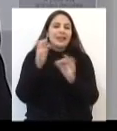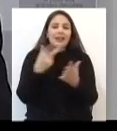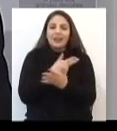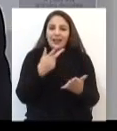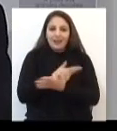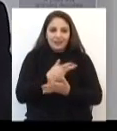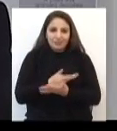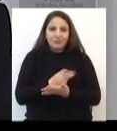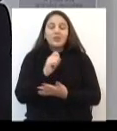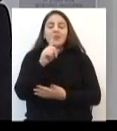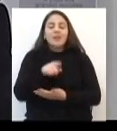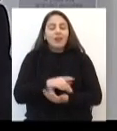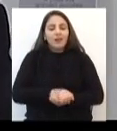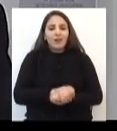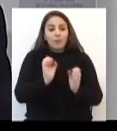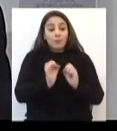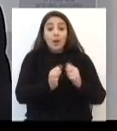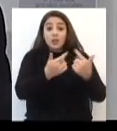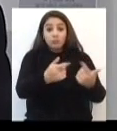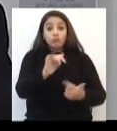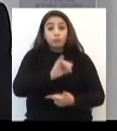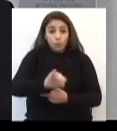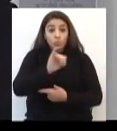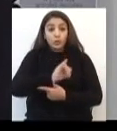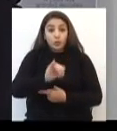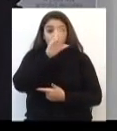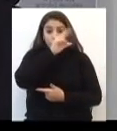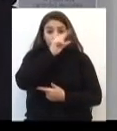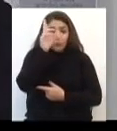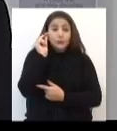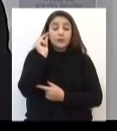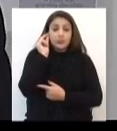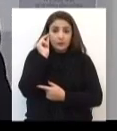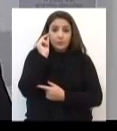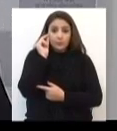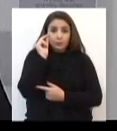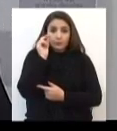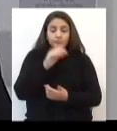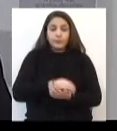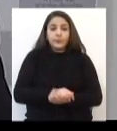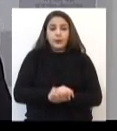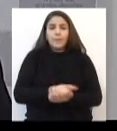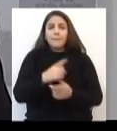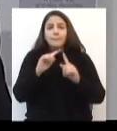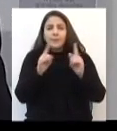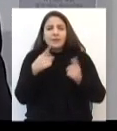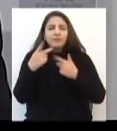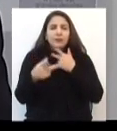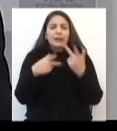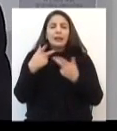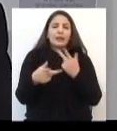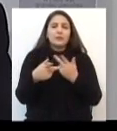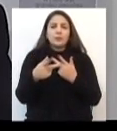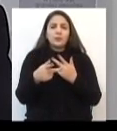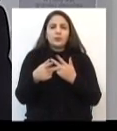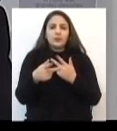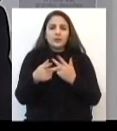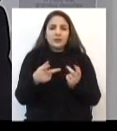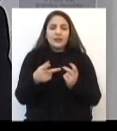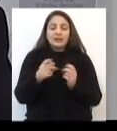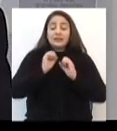Ou seja, é uma ação importante do município, respaldado muito pela fala da secretária Ana Paula,